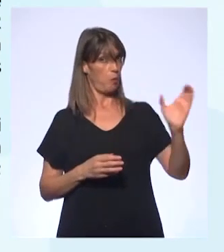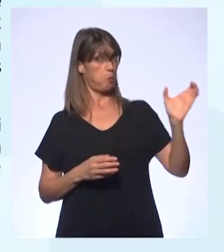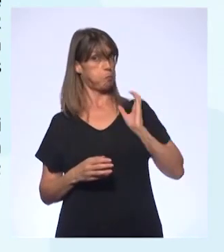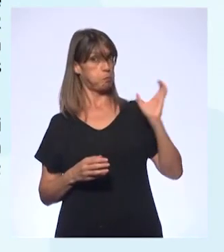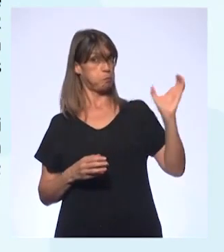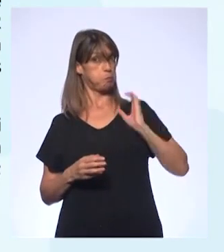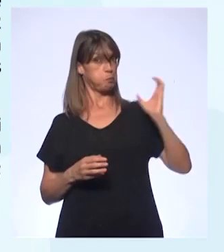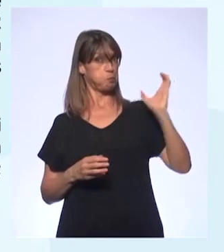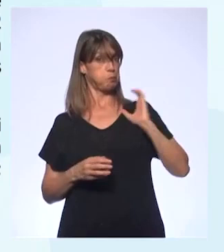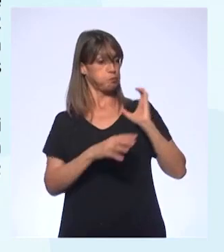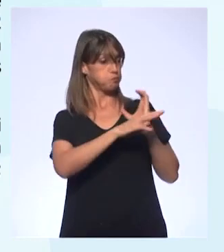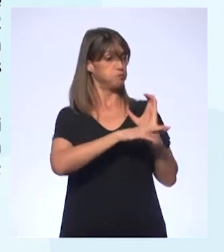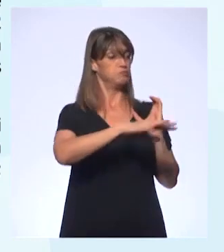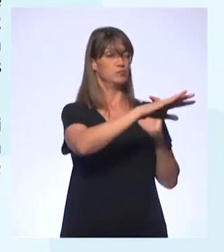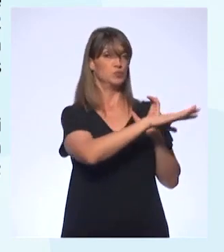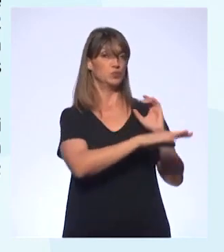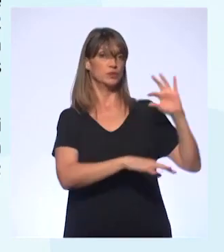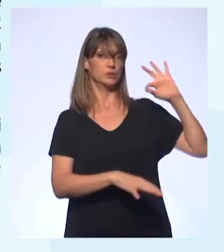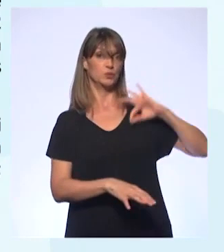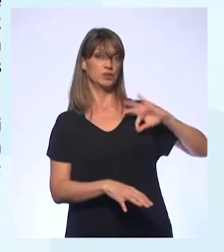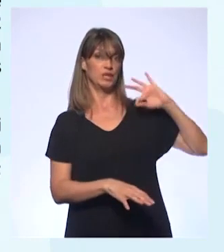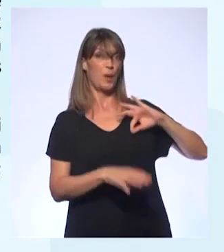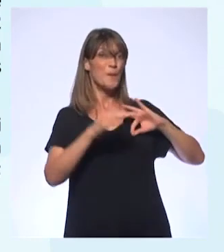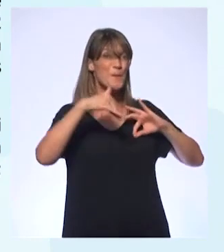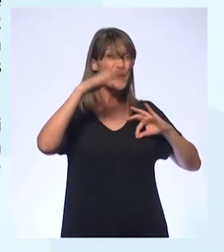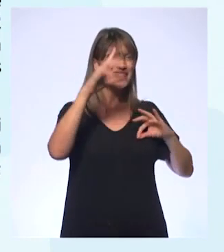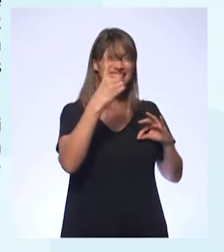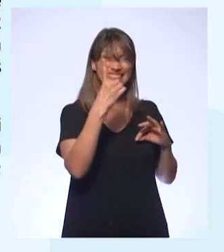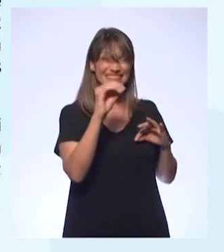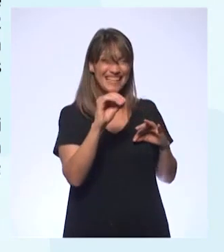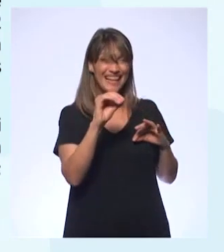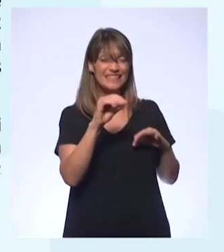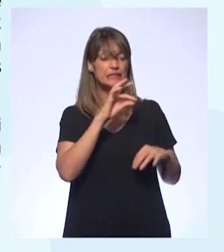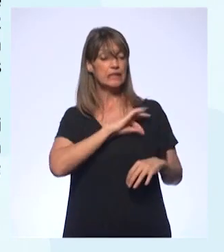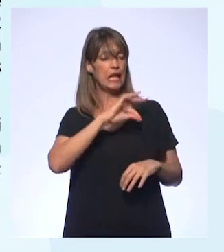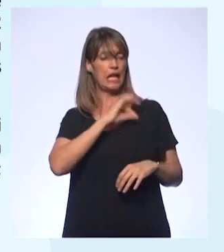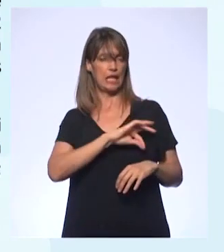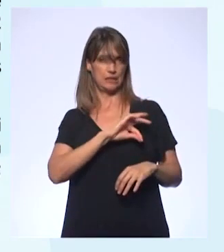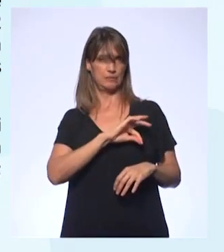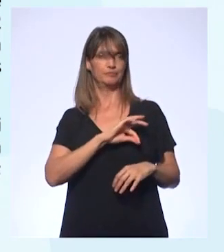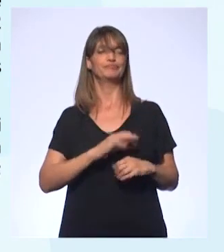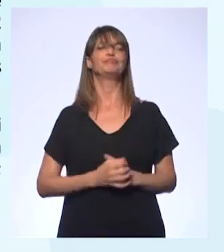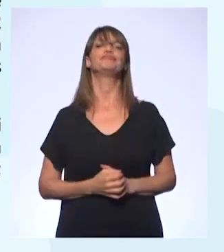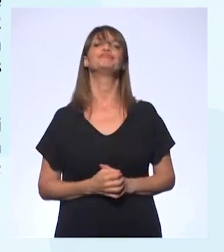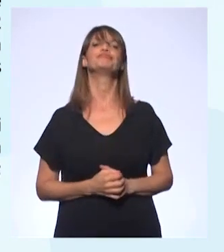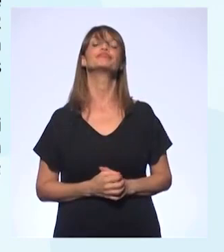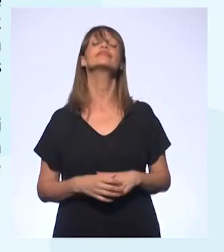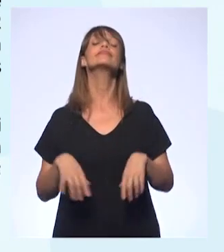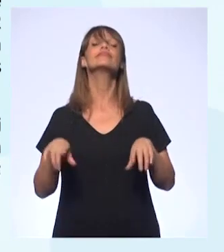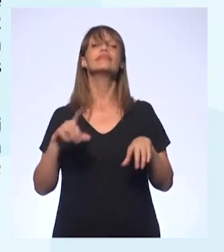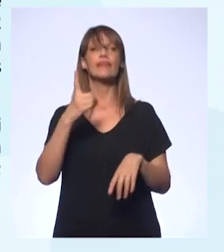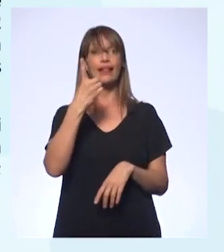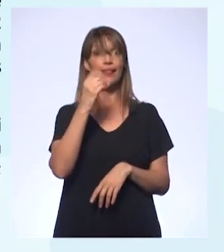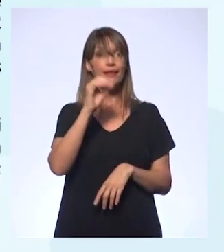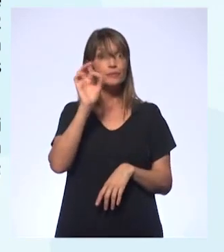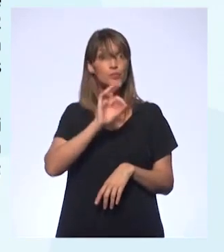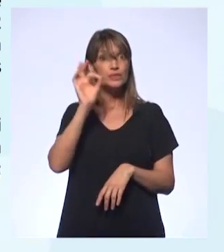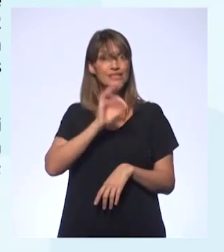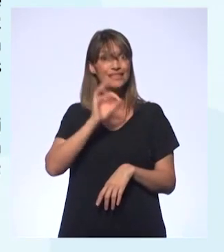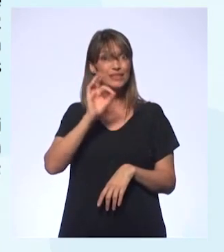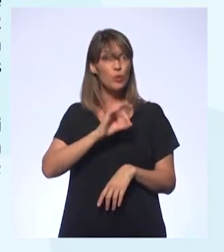estão entre aqueles que ganham mais de 10 salários mínimos. Dentre estes 10% mais